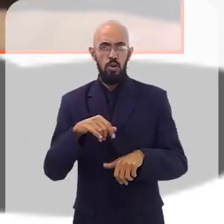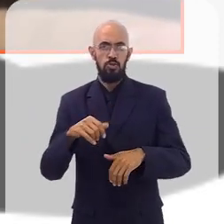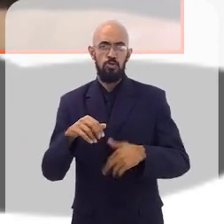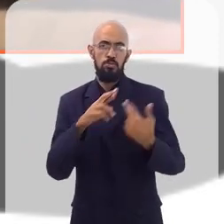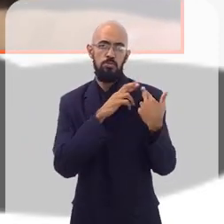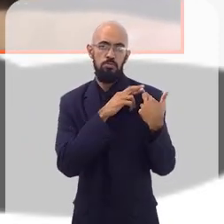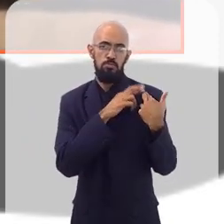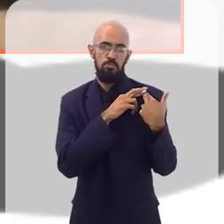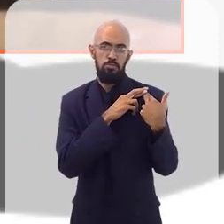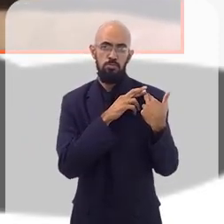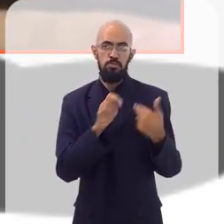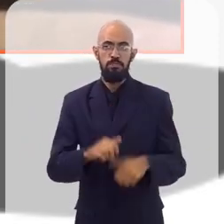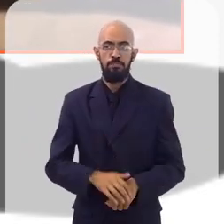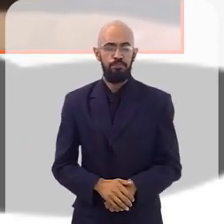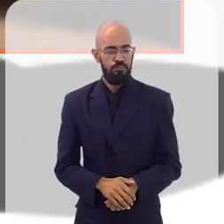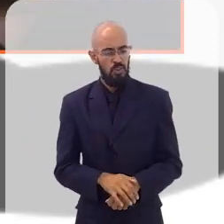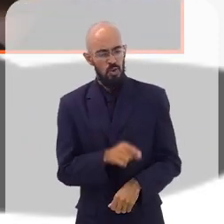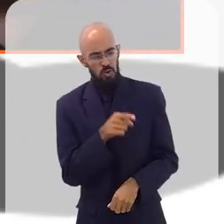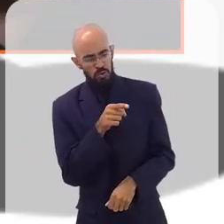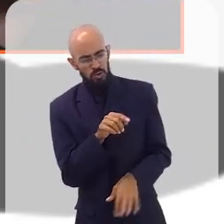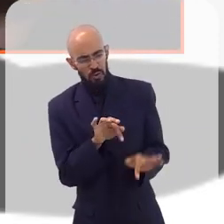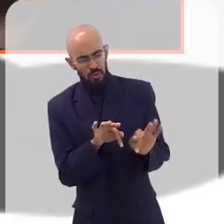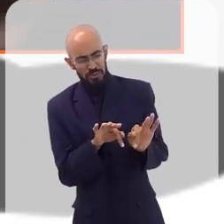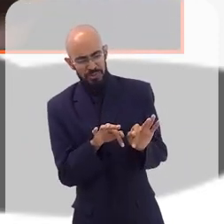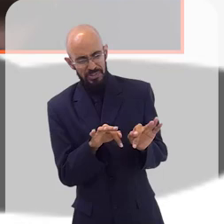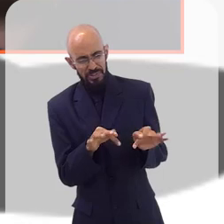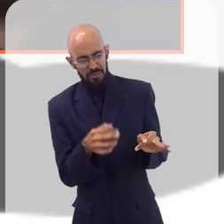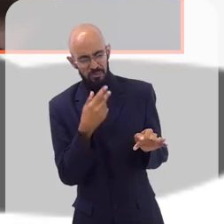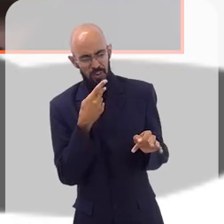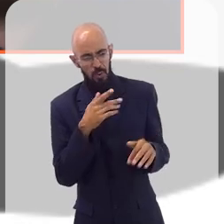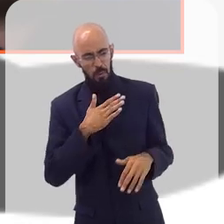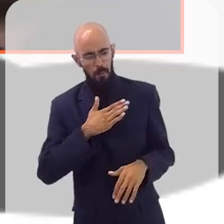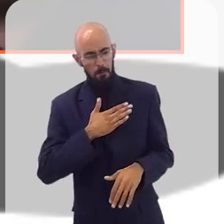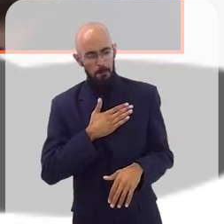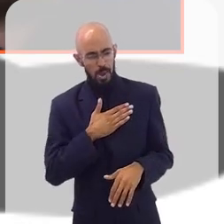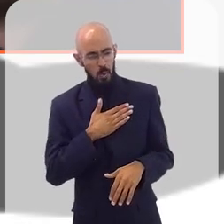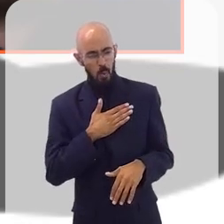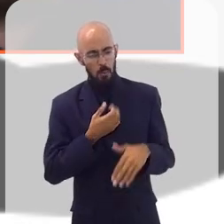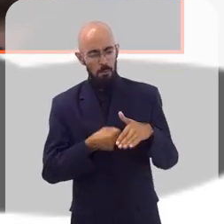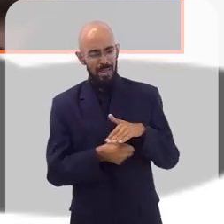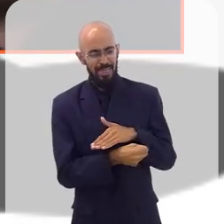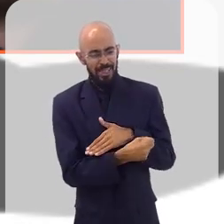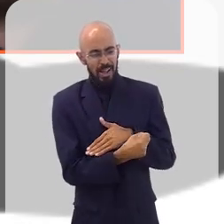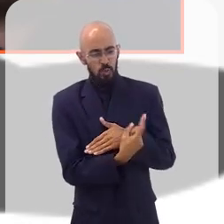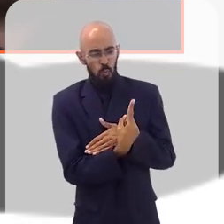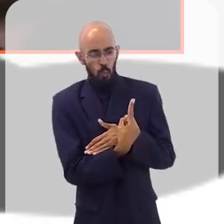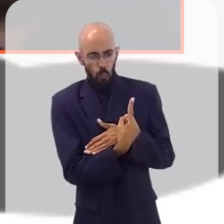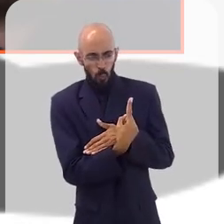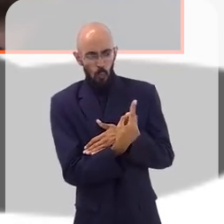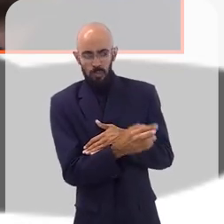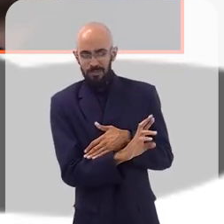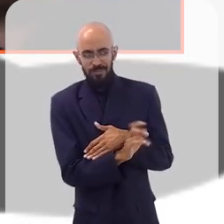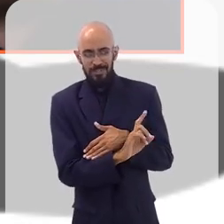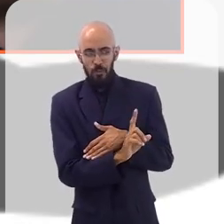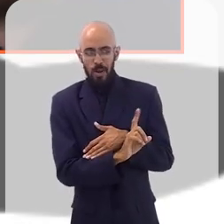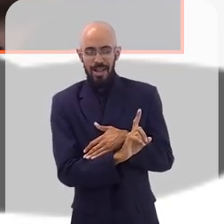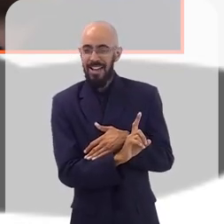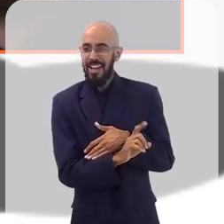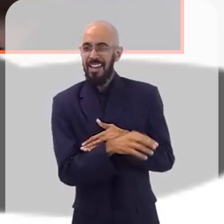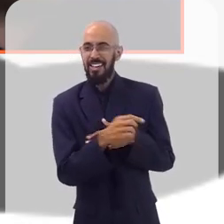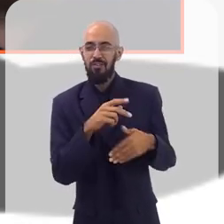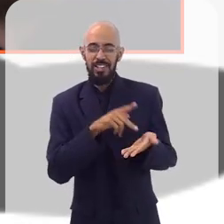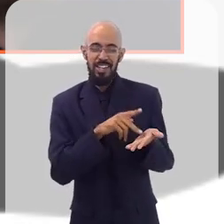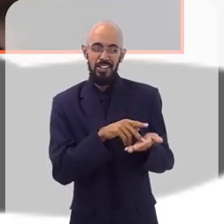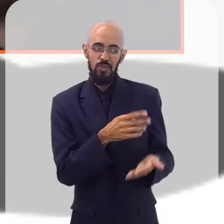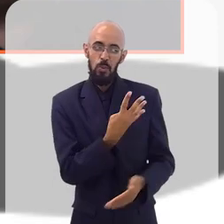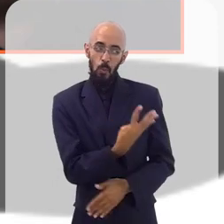importante dessa questão da nossa função o senhor foi modestos eu disse o meu mandato no